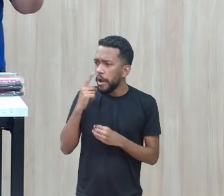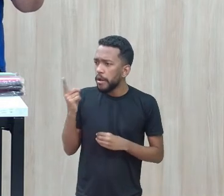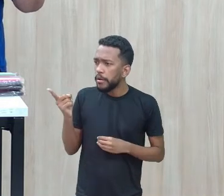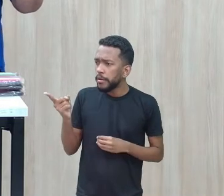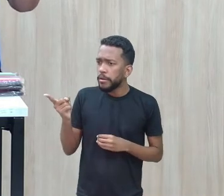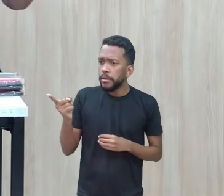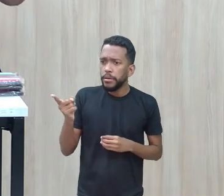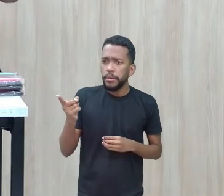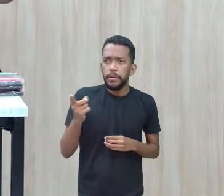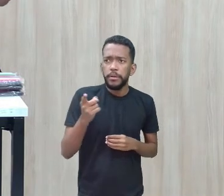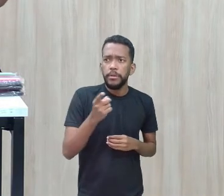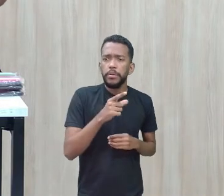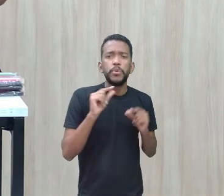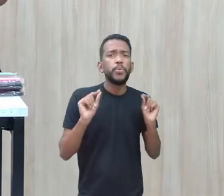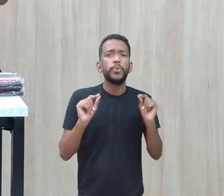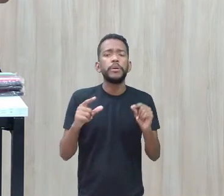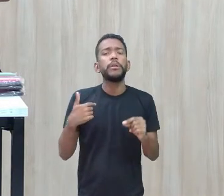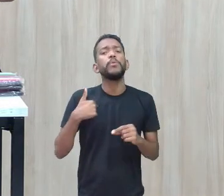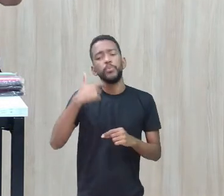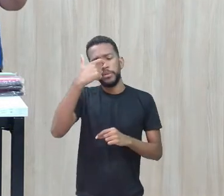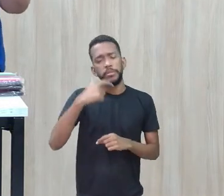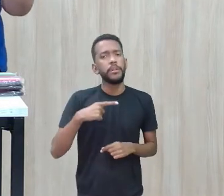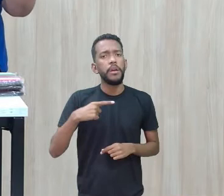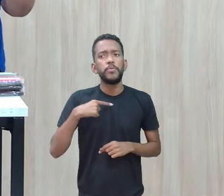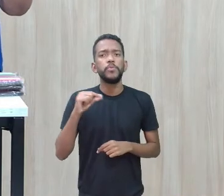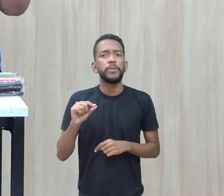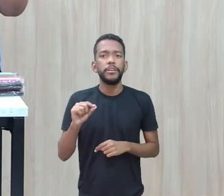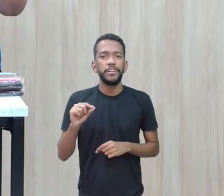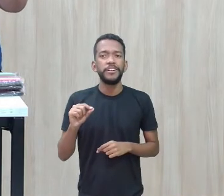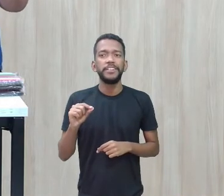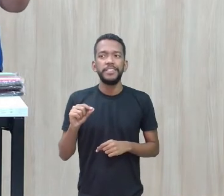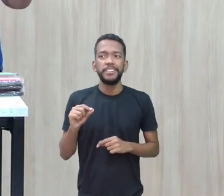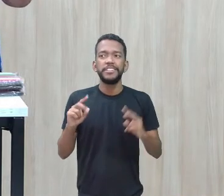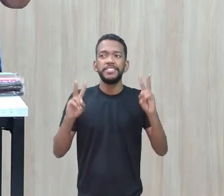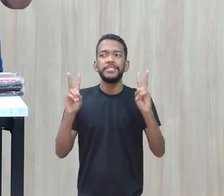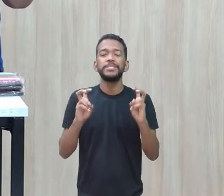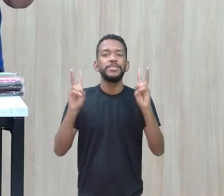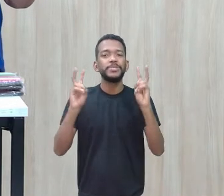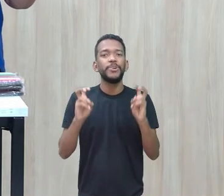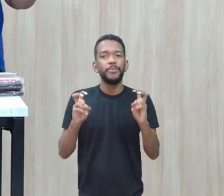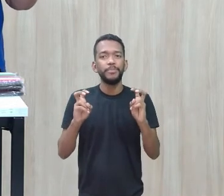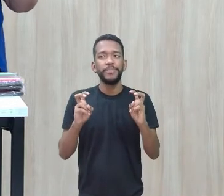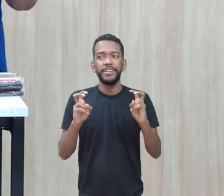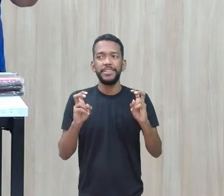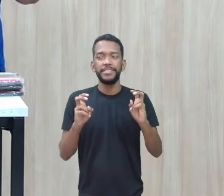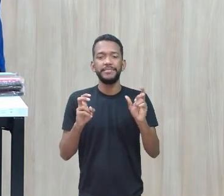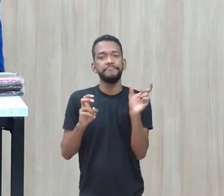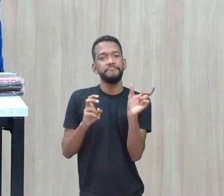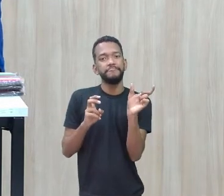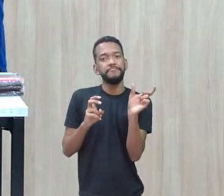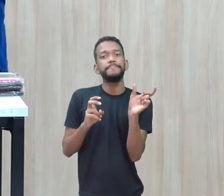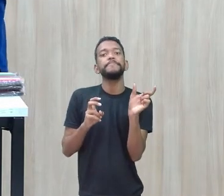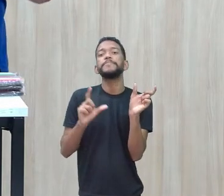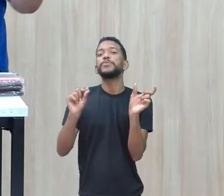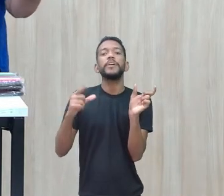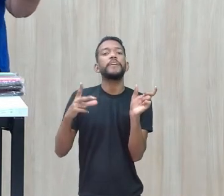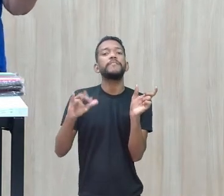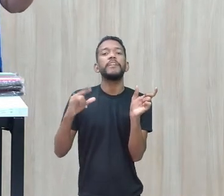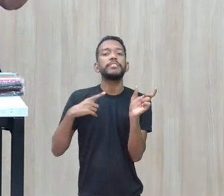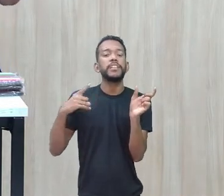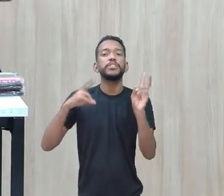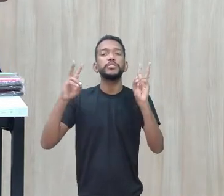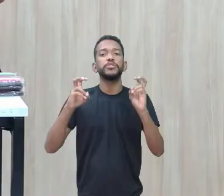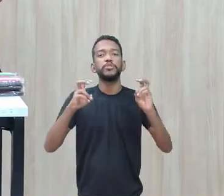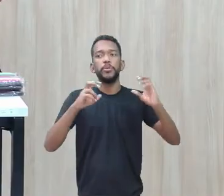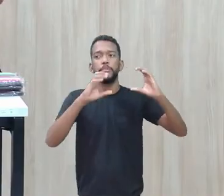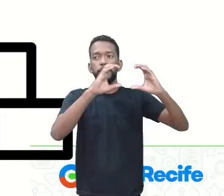aí, o que é que eu tenho em relação à construção? O que é que eu vou ter em relação à